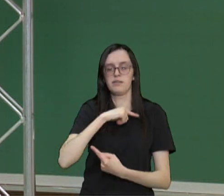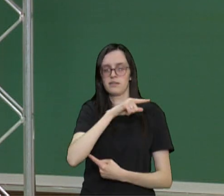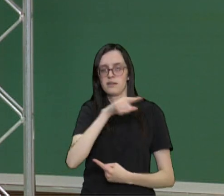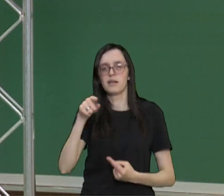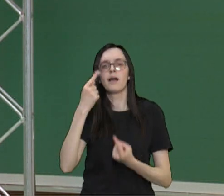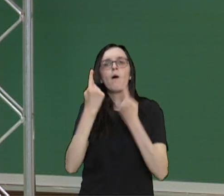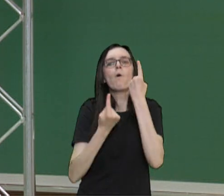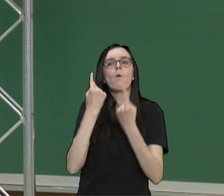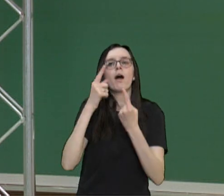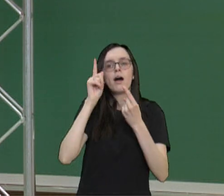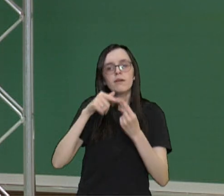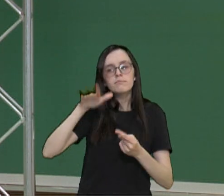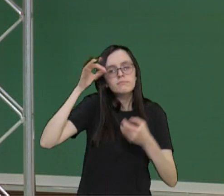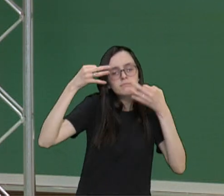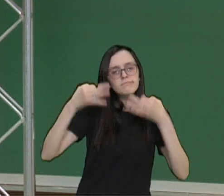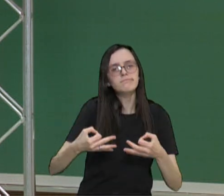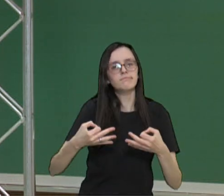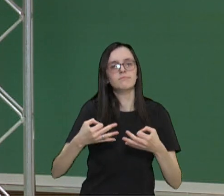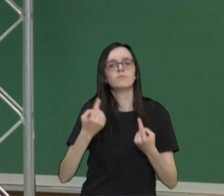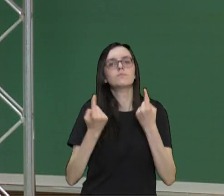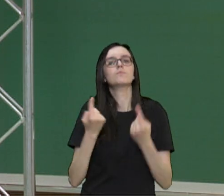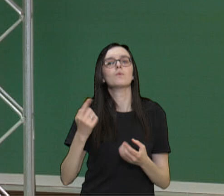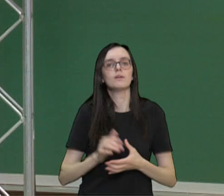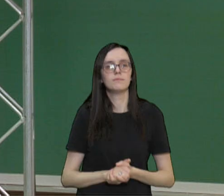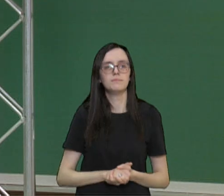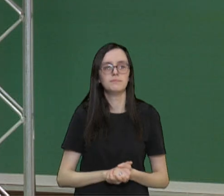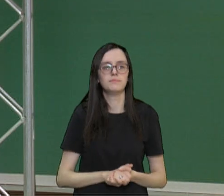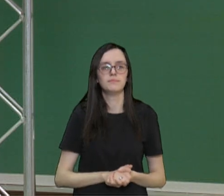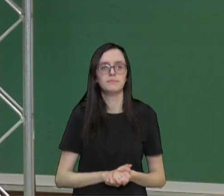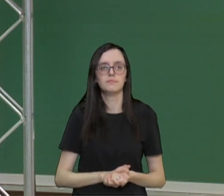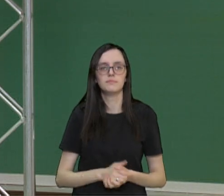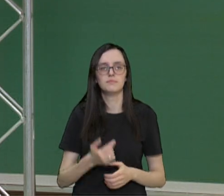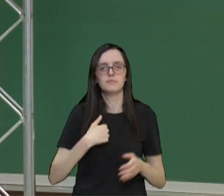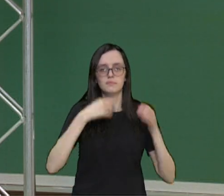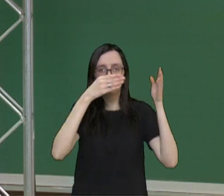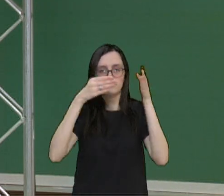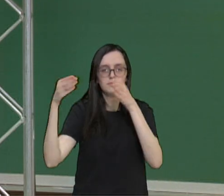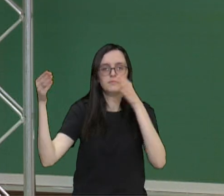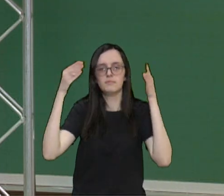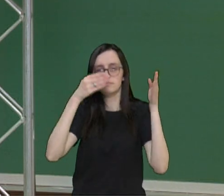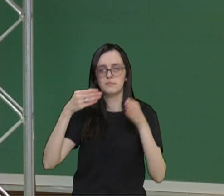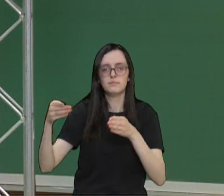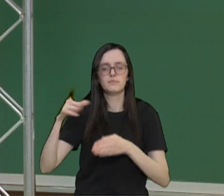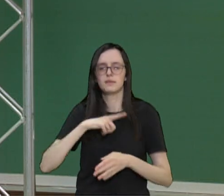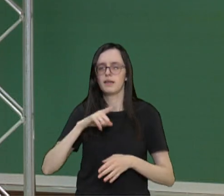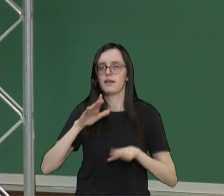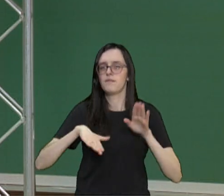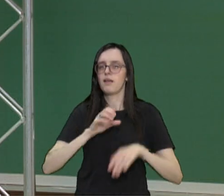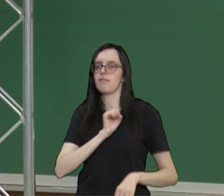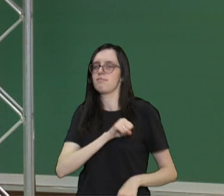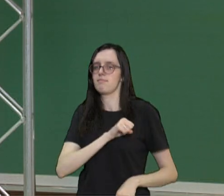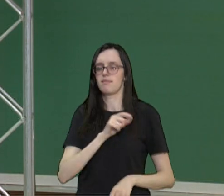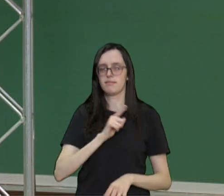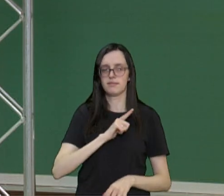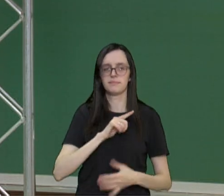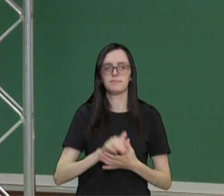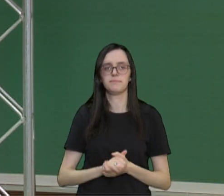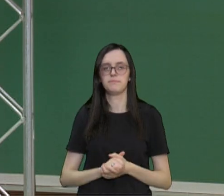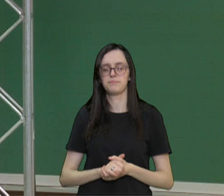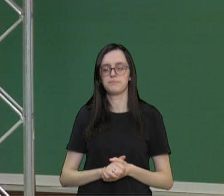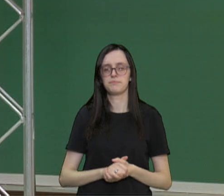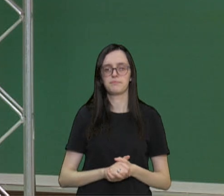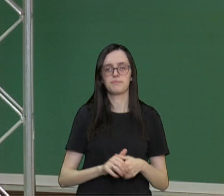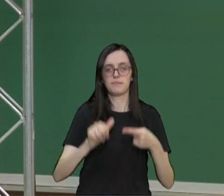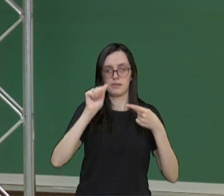alternativa, qual que é a correta. Eu fiz aqui uma sequência para você. Tem pegadinha, tá? Alternativa A,